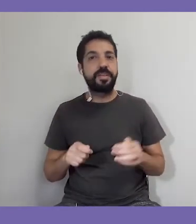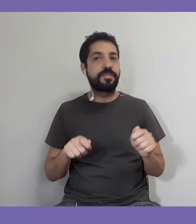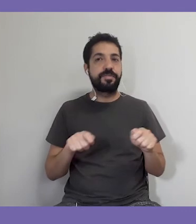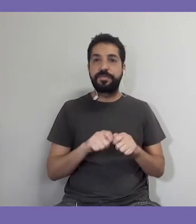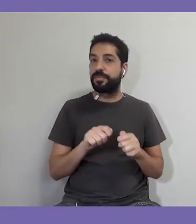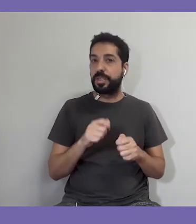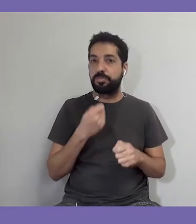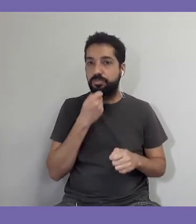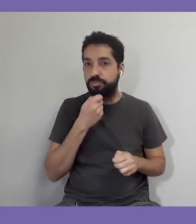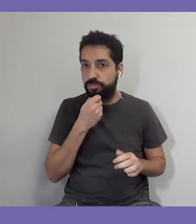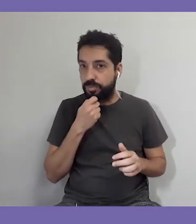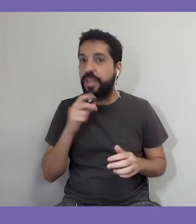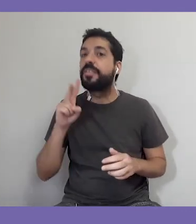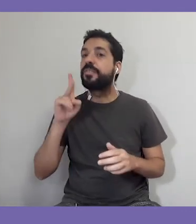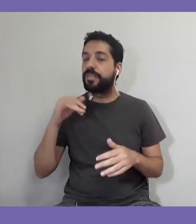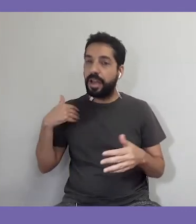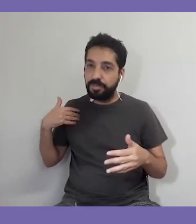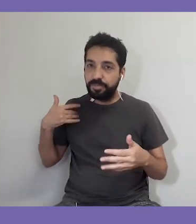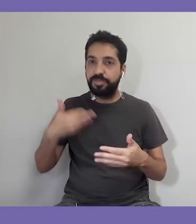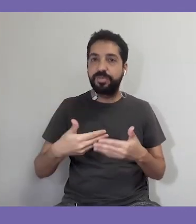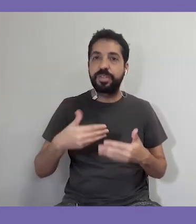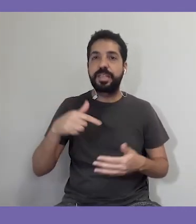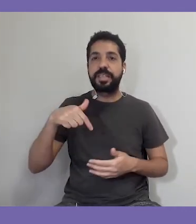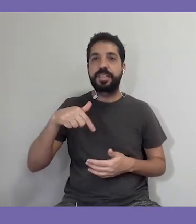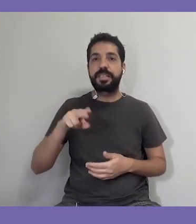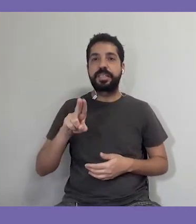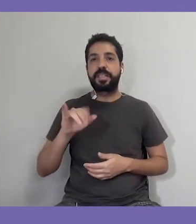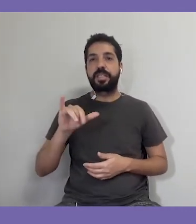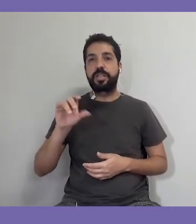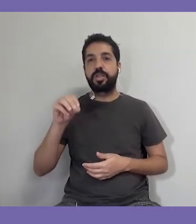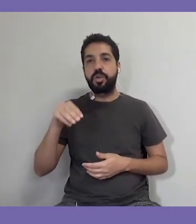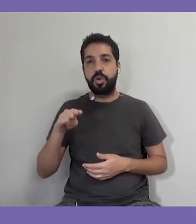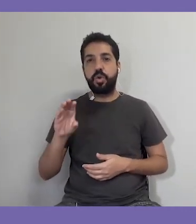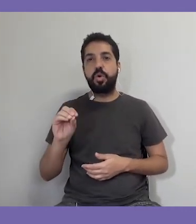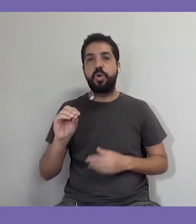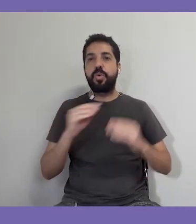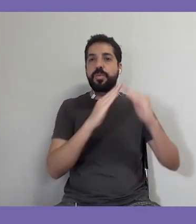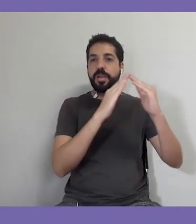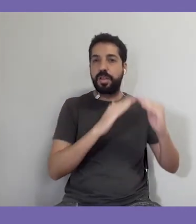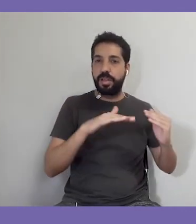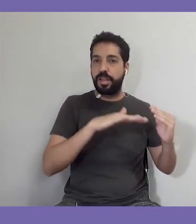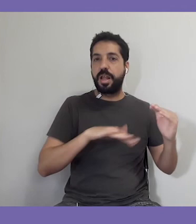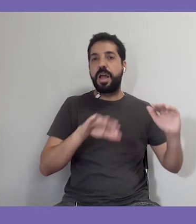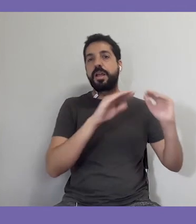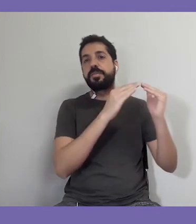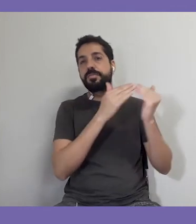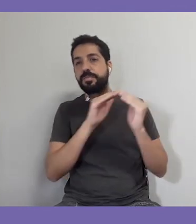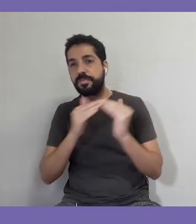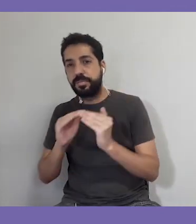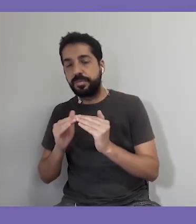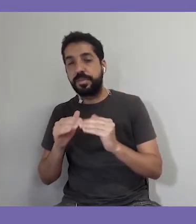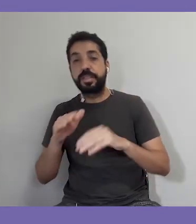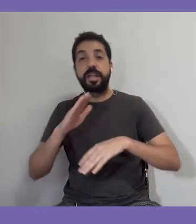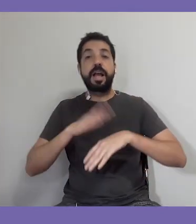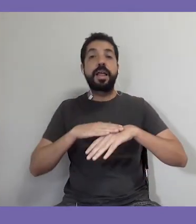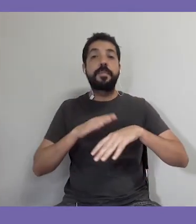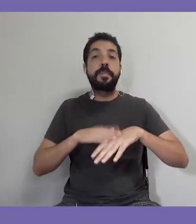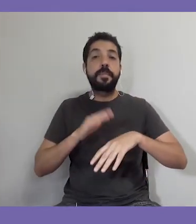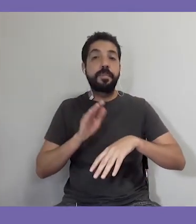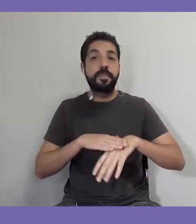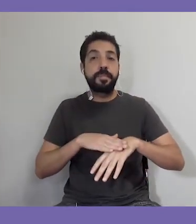imagens que a gente não foram feitas ainda, elas vão vir dos quilombos, das aldeias, das periferias, né, e